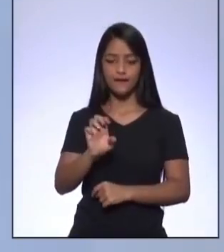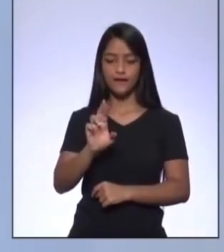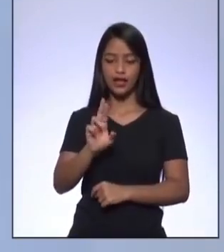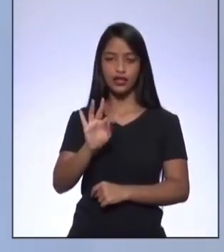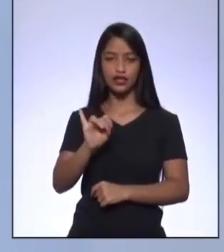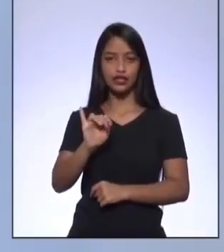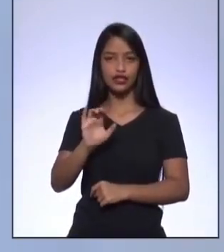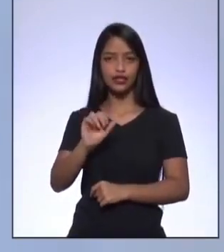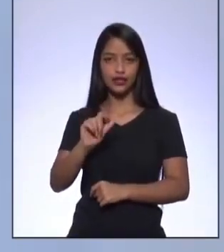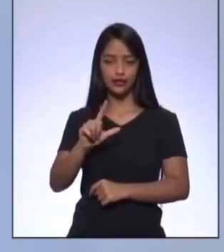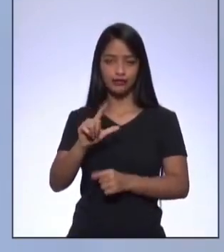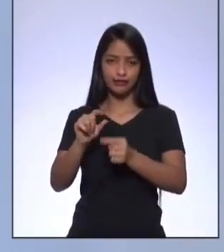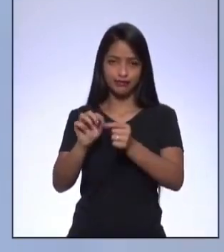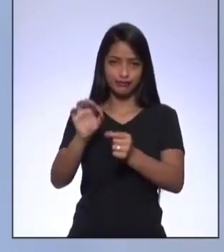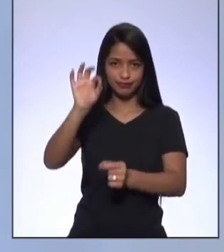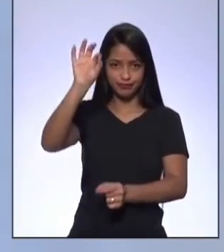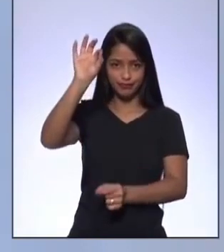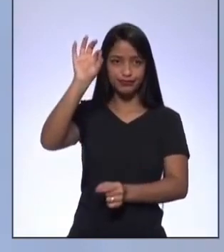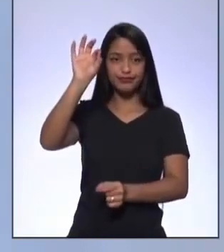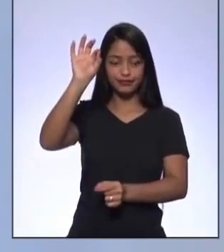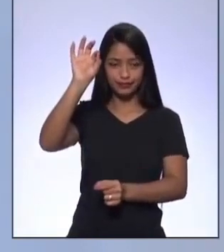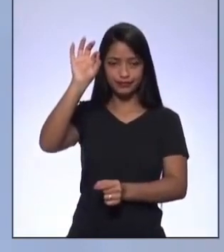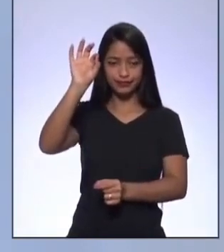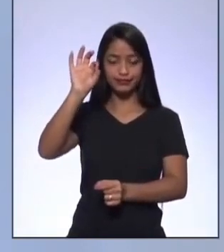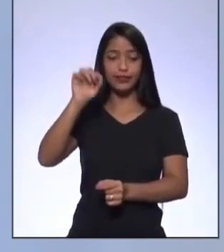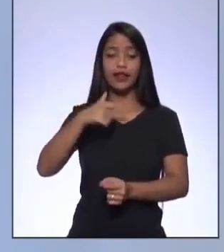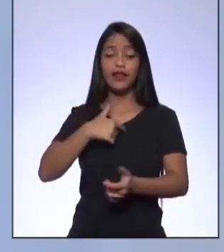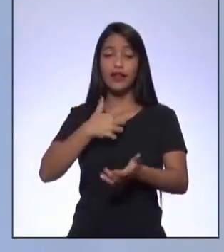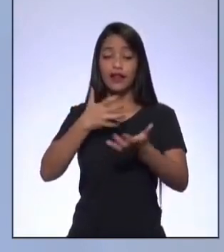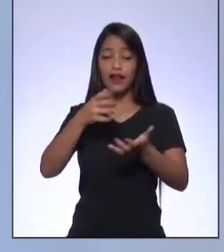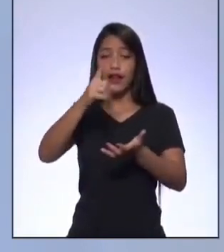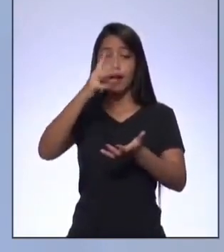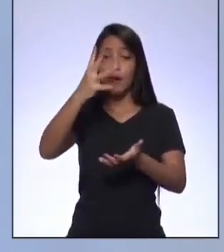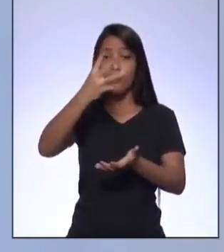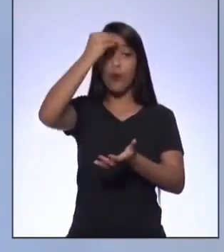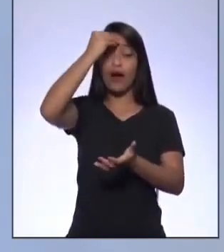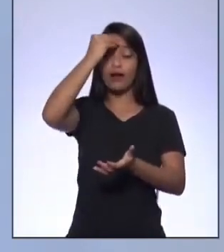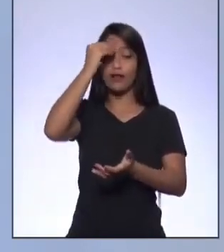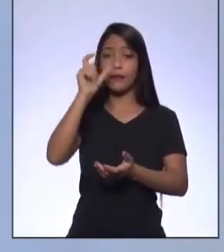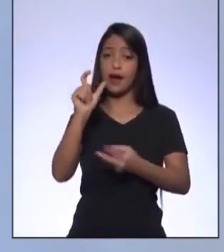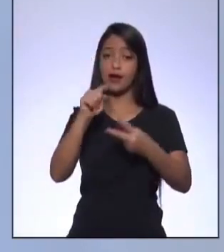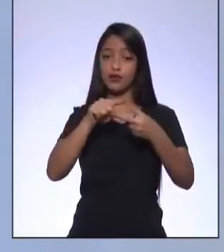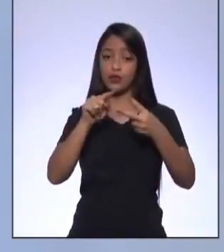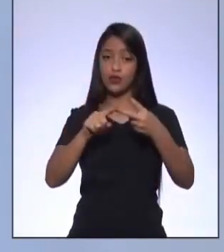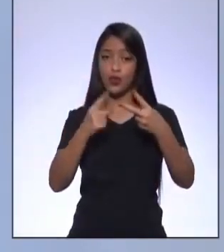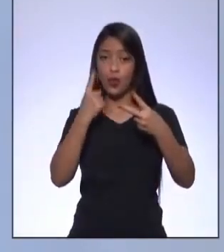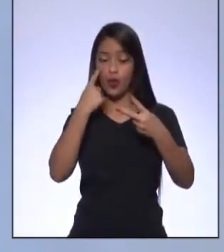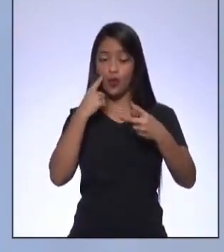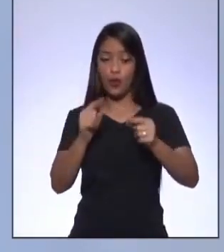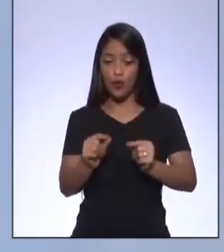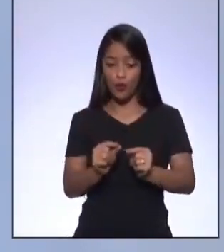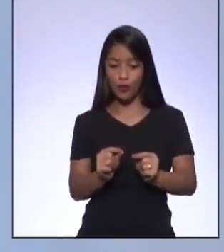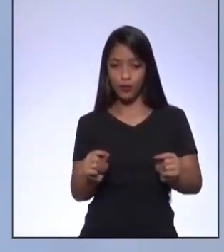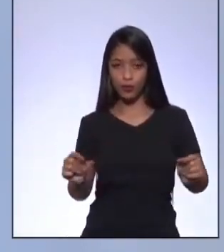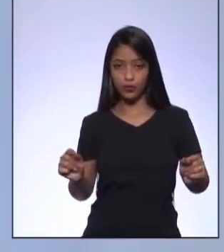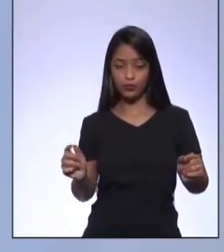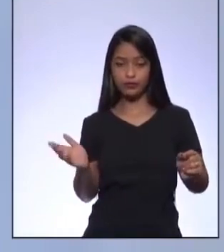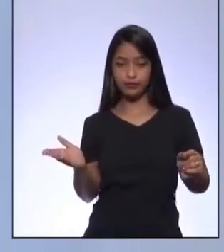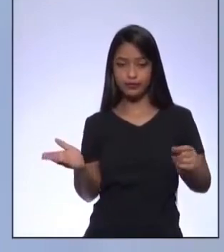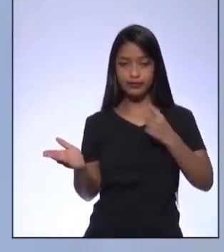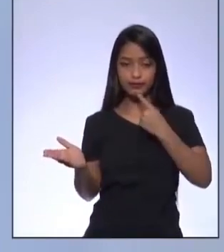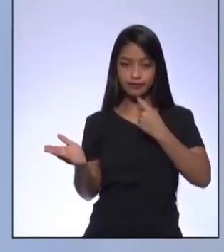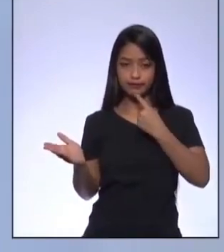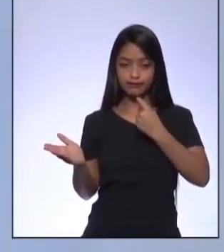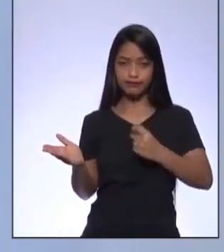vertical. Aqui eu vou grifar as duas palavras que eu quero que você fixe bem. No horizontal, a abscissa, e